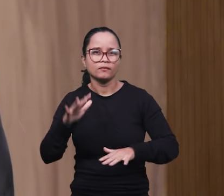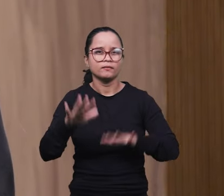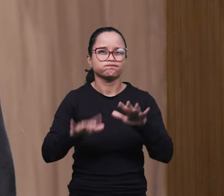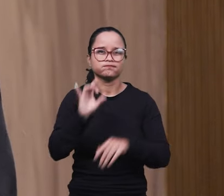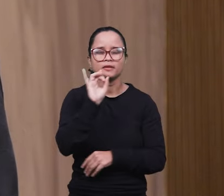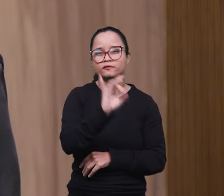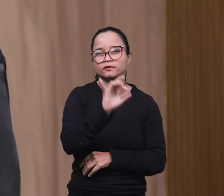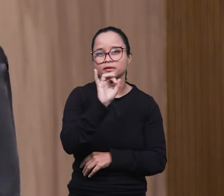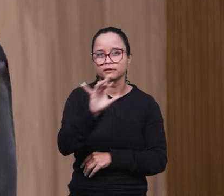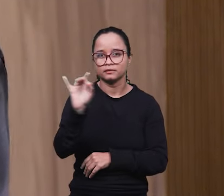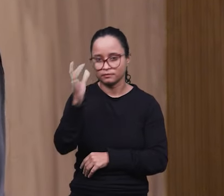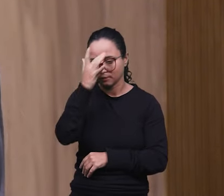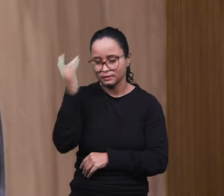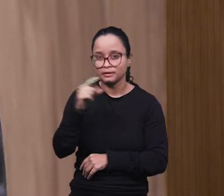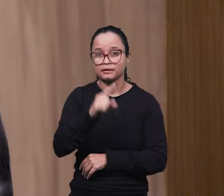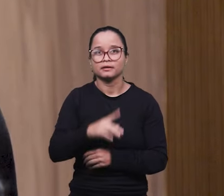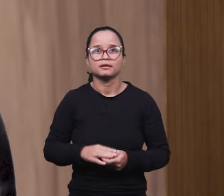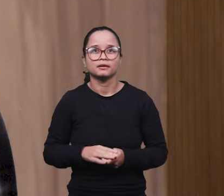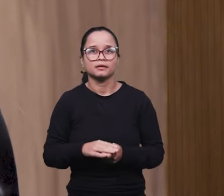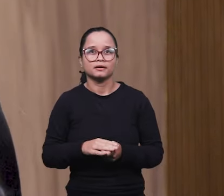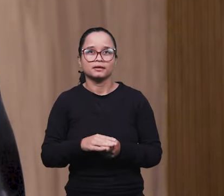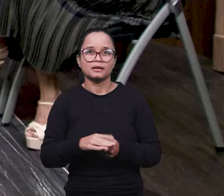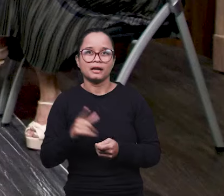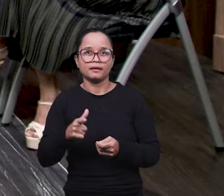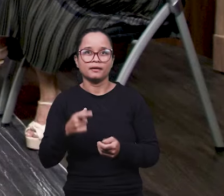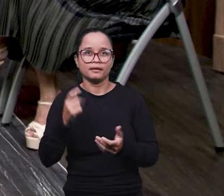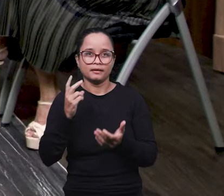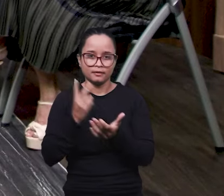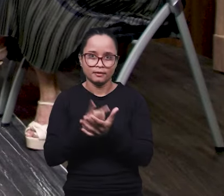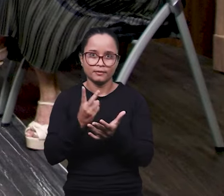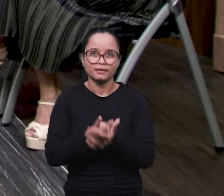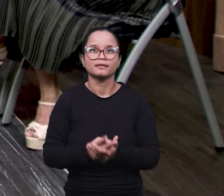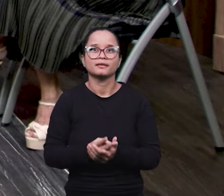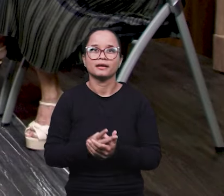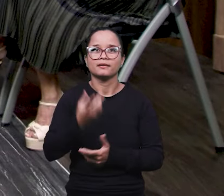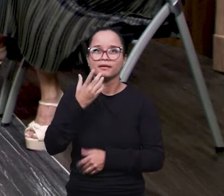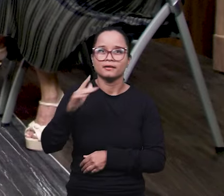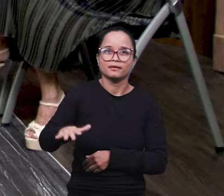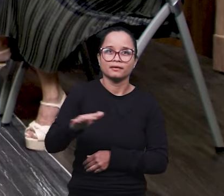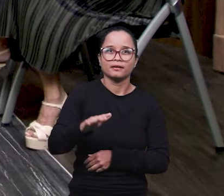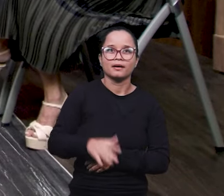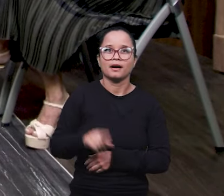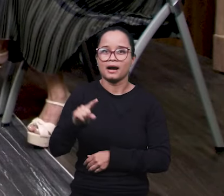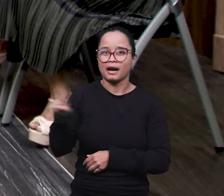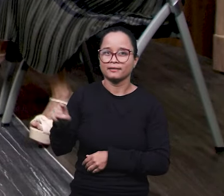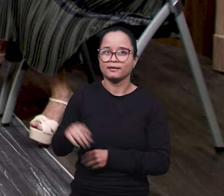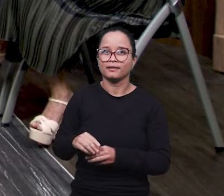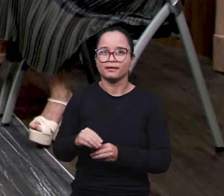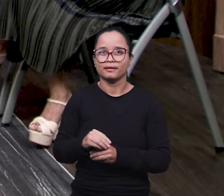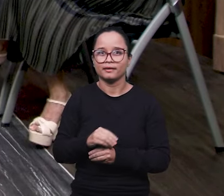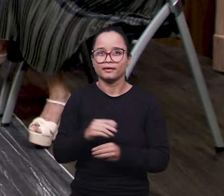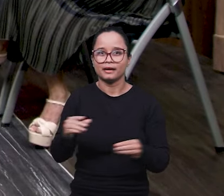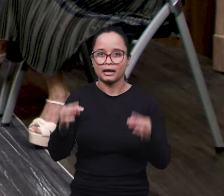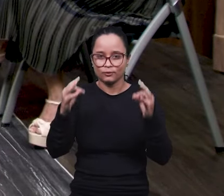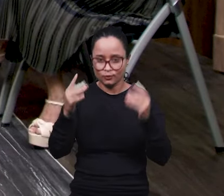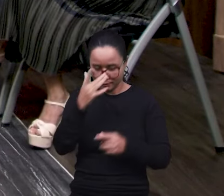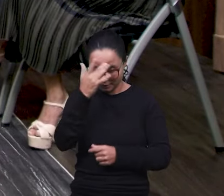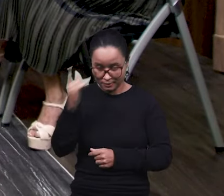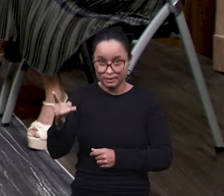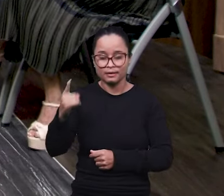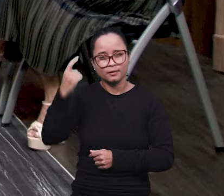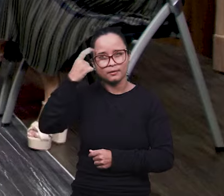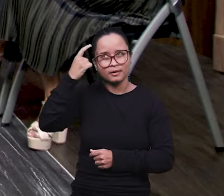um a Vitória ela foi muito forjada desde pe todo mundo aqui ó com o olho brilhando enquando você falou até os 18 todo mundo aqui